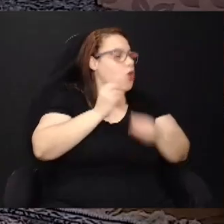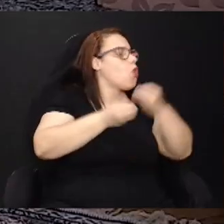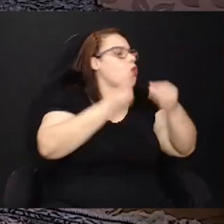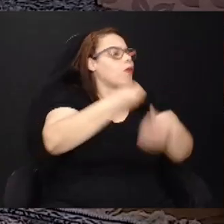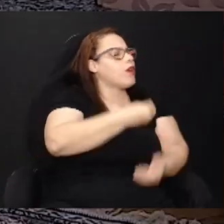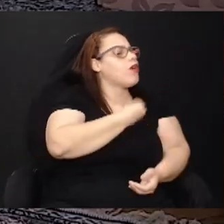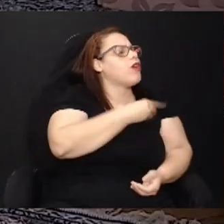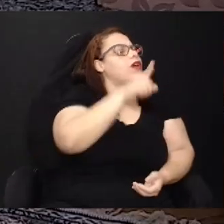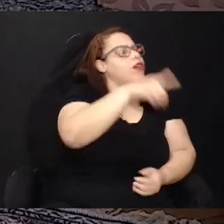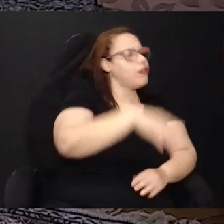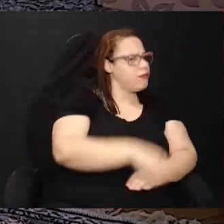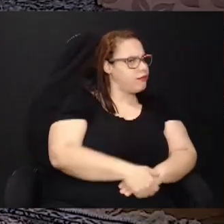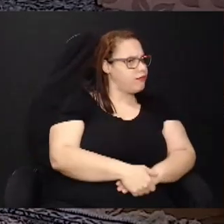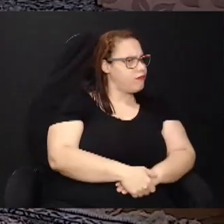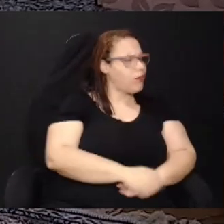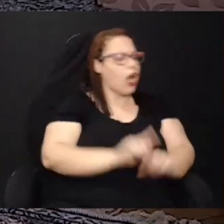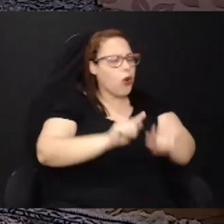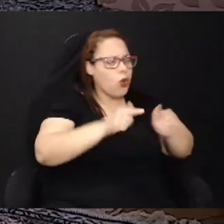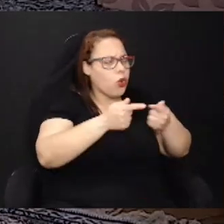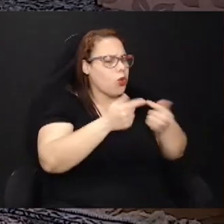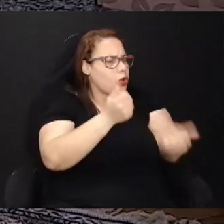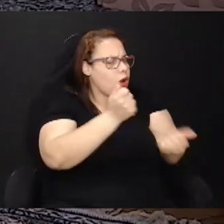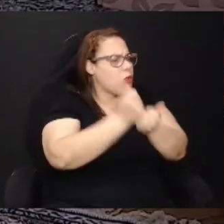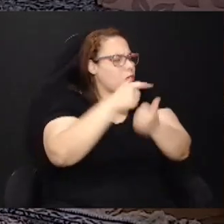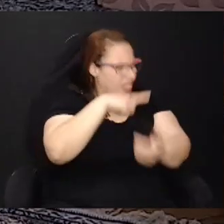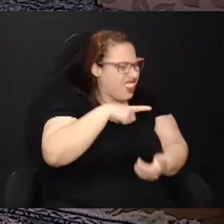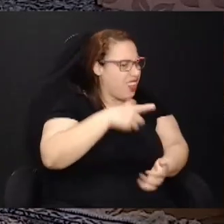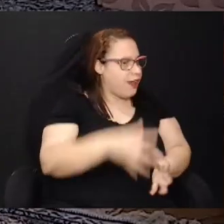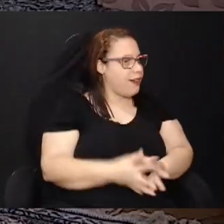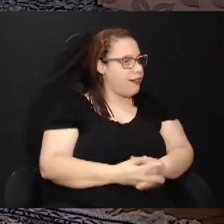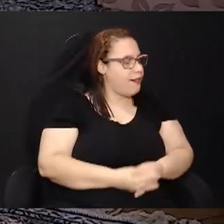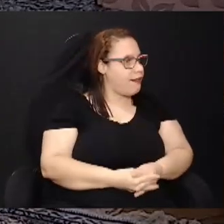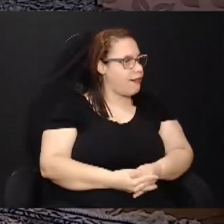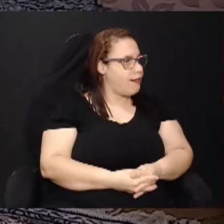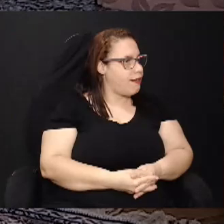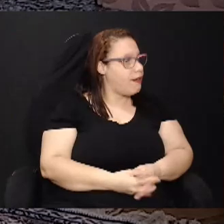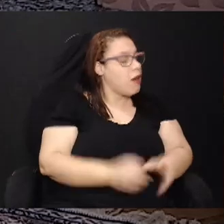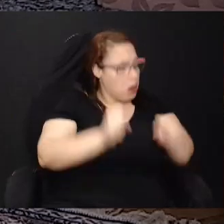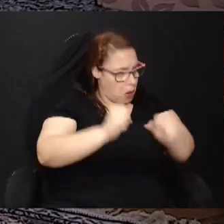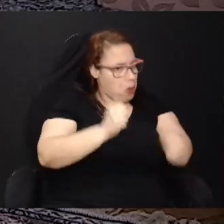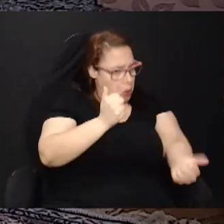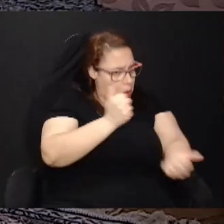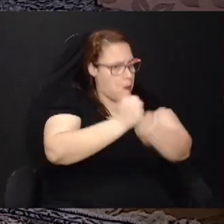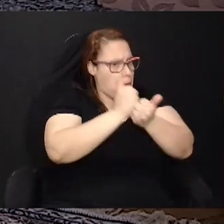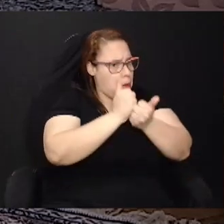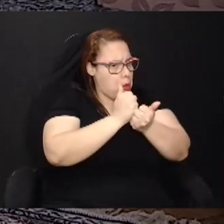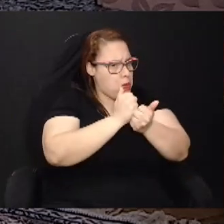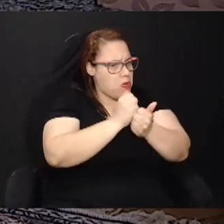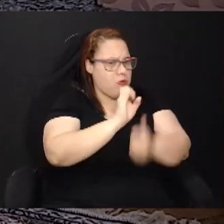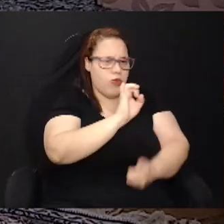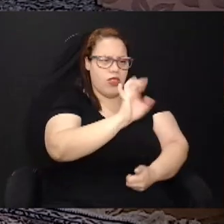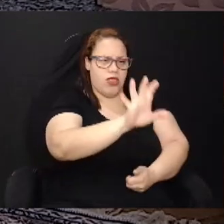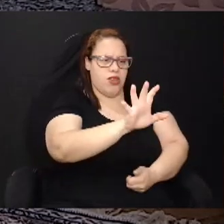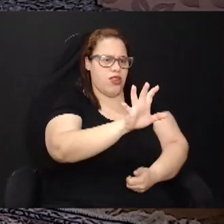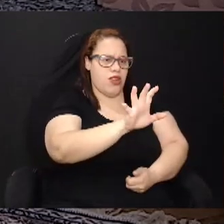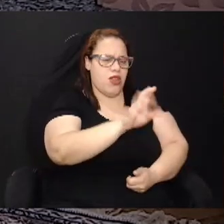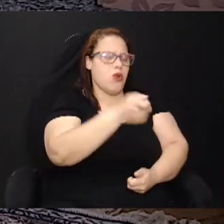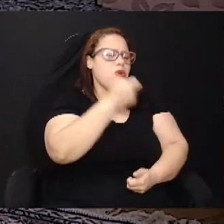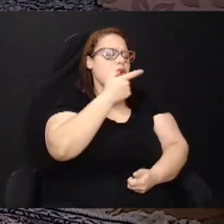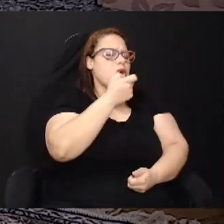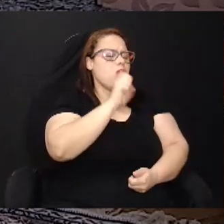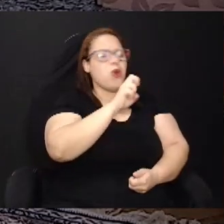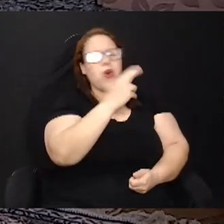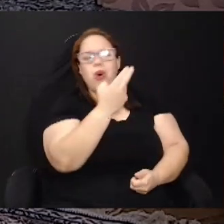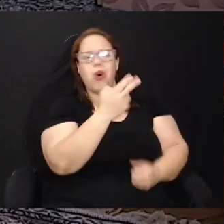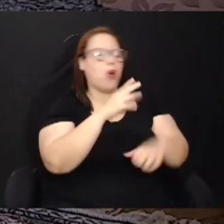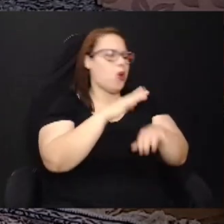é o grupo de apoio que ela tem, com quem que ela pode contar, não vou saber só da sua dor de cabeça ou da sua limitação, mas